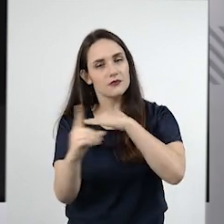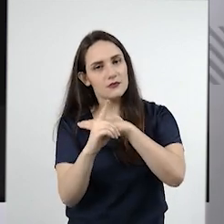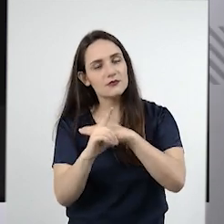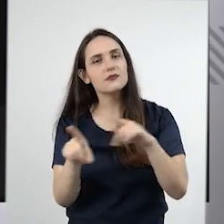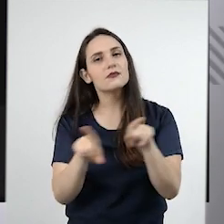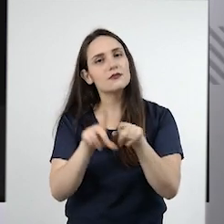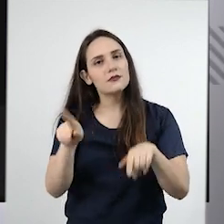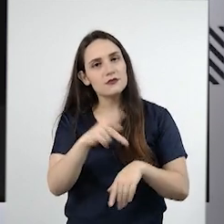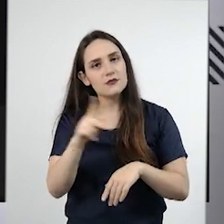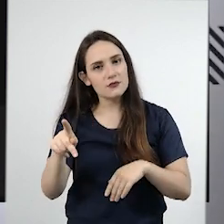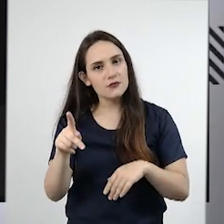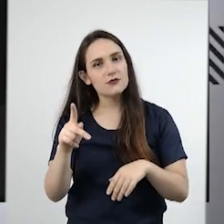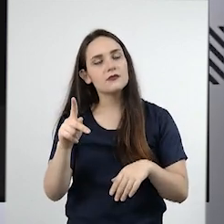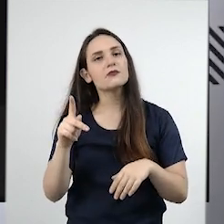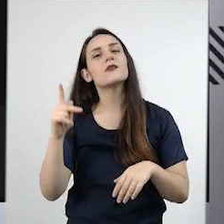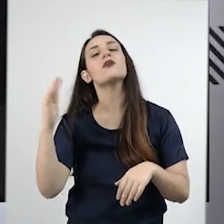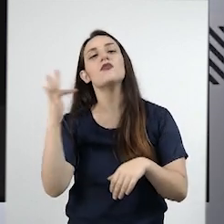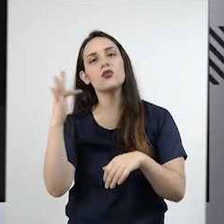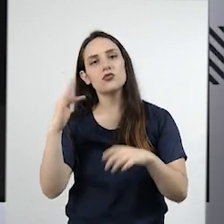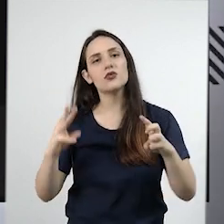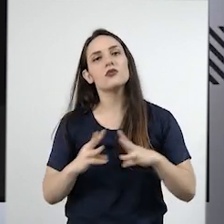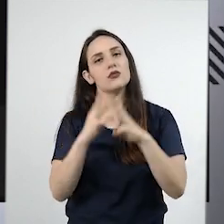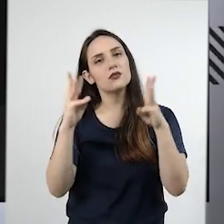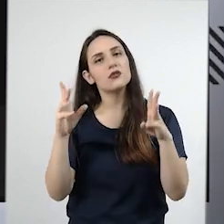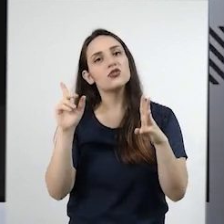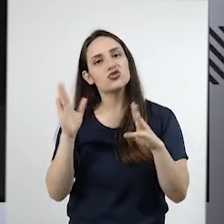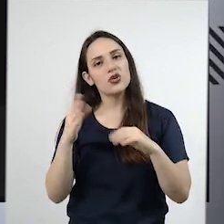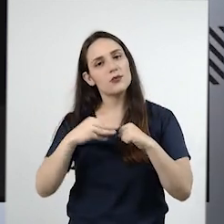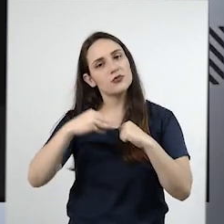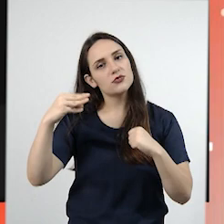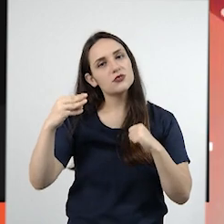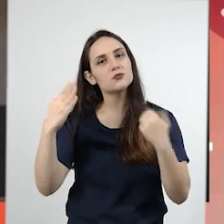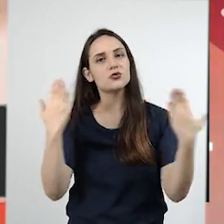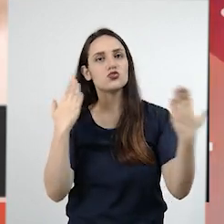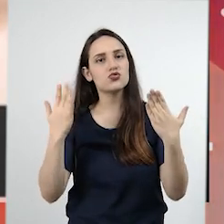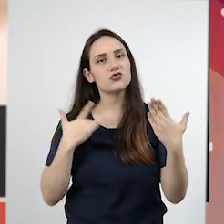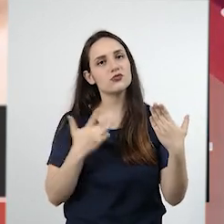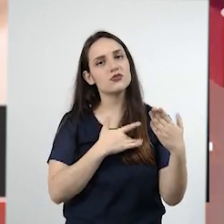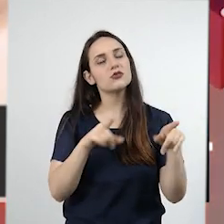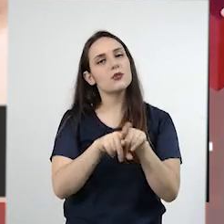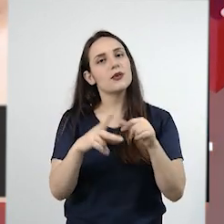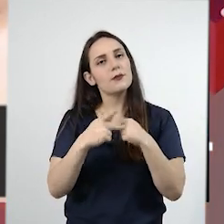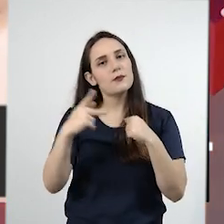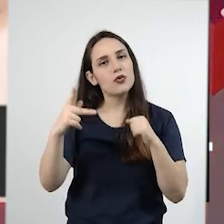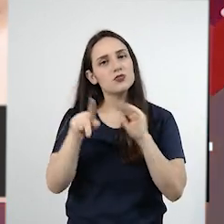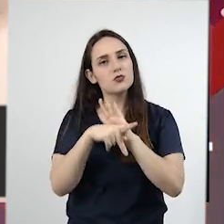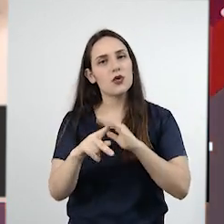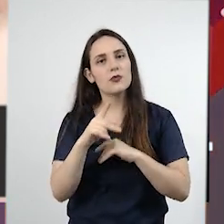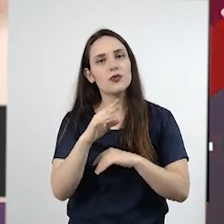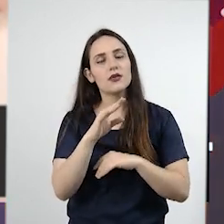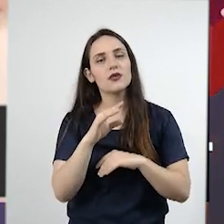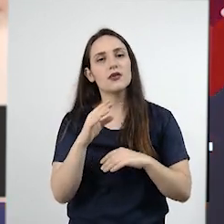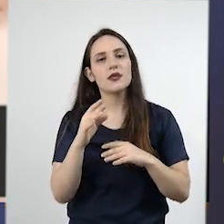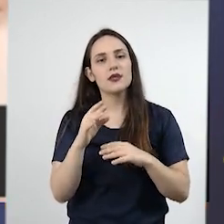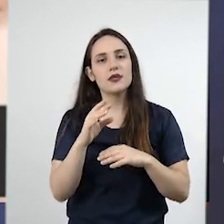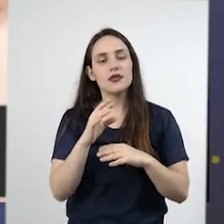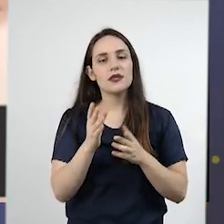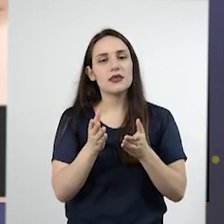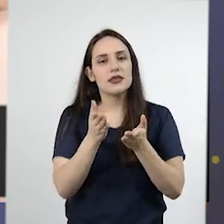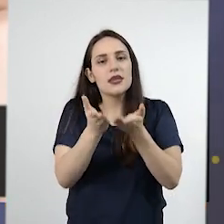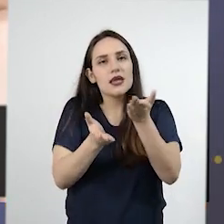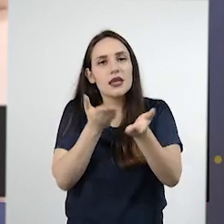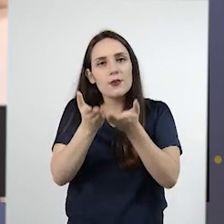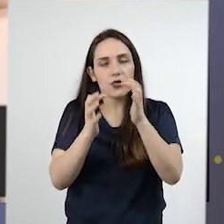Uniderp, mestre em Psicologia da Saúde, também especialista em terapia cognitivo-comportamental. Foi